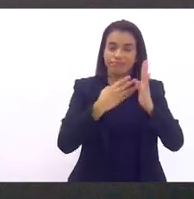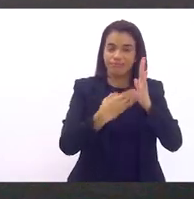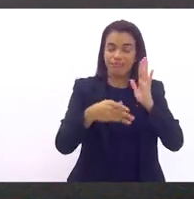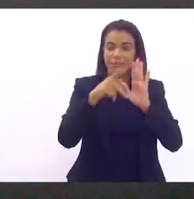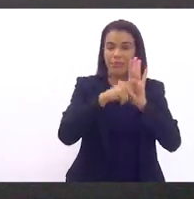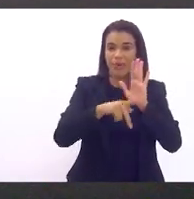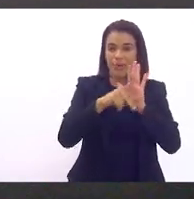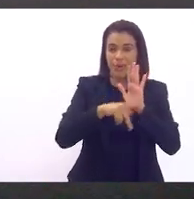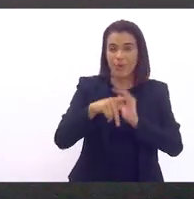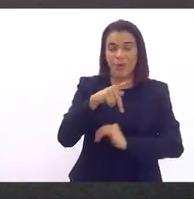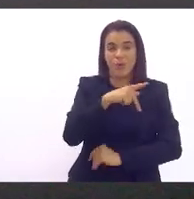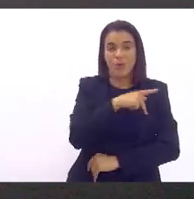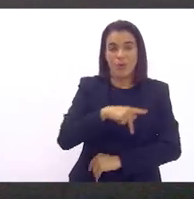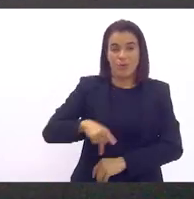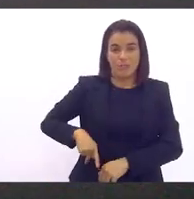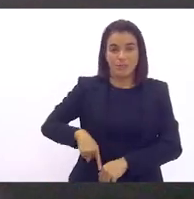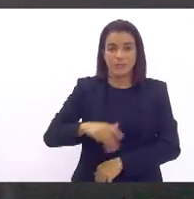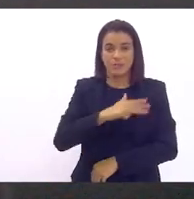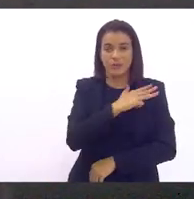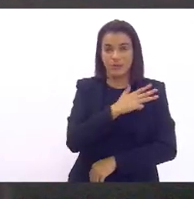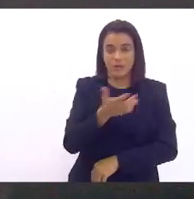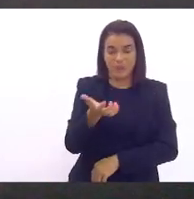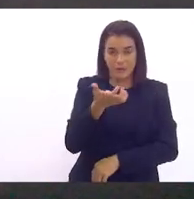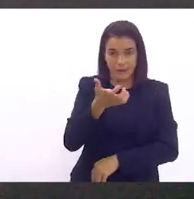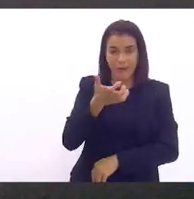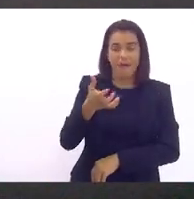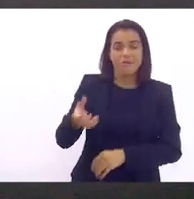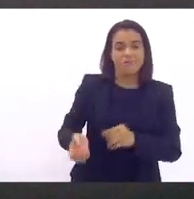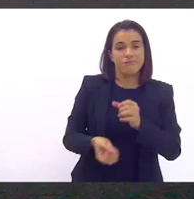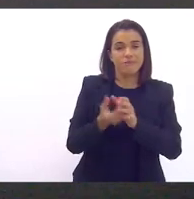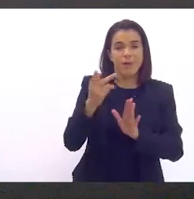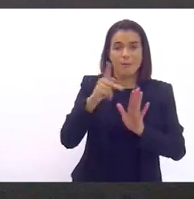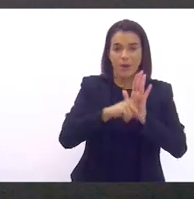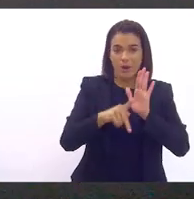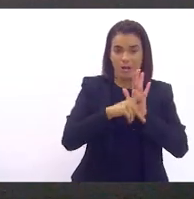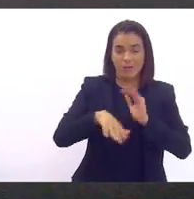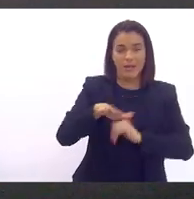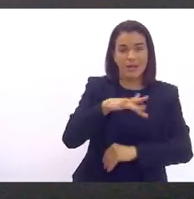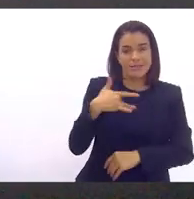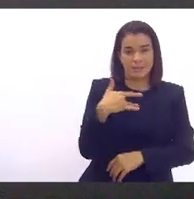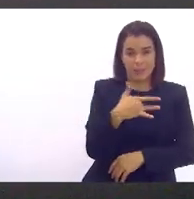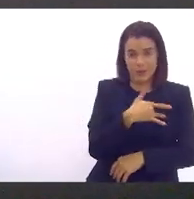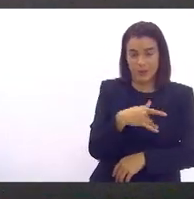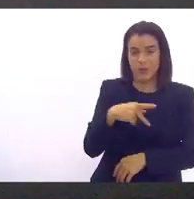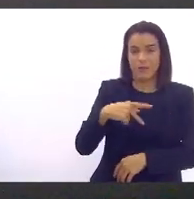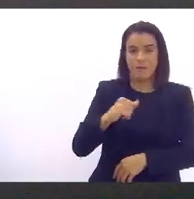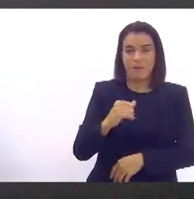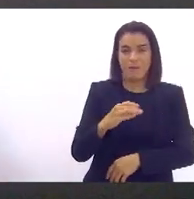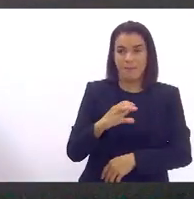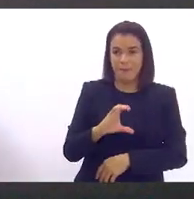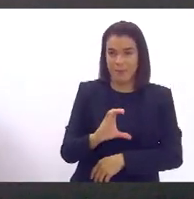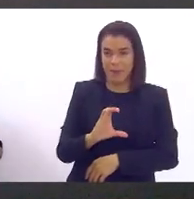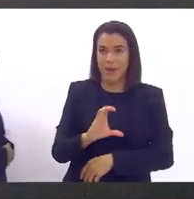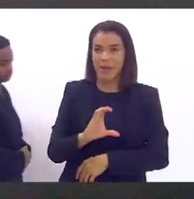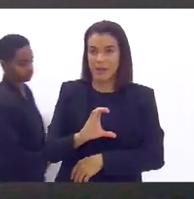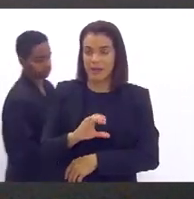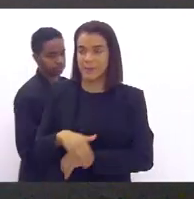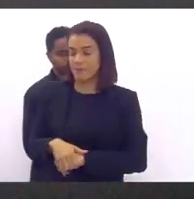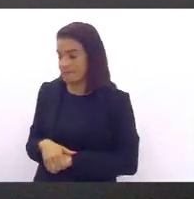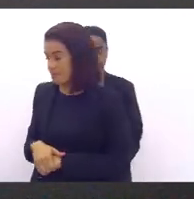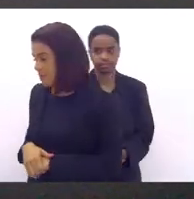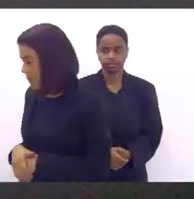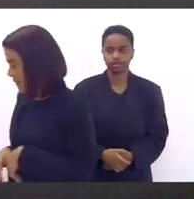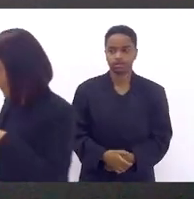Lula o estado do Rio de Janeiro quer colocar esse programa aqui da saúde no pac São Paulo tem o reator